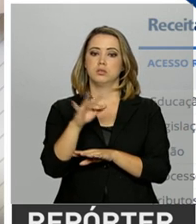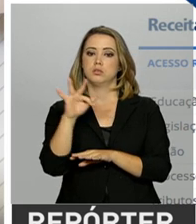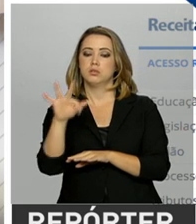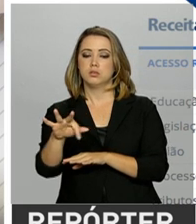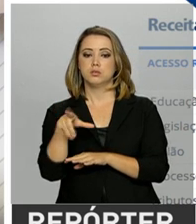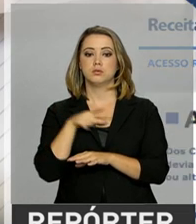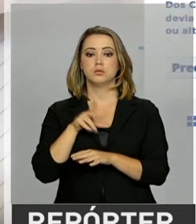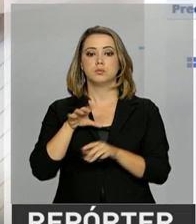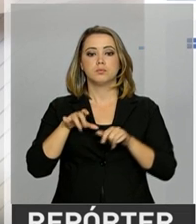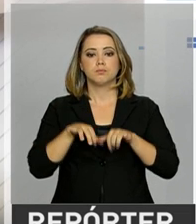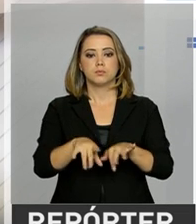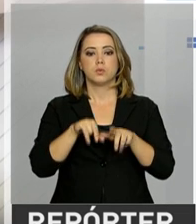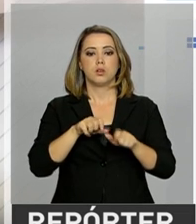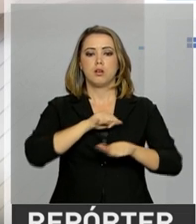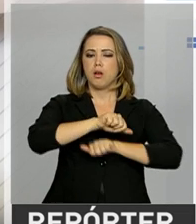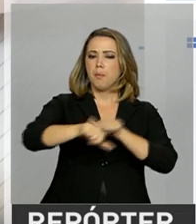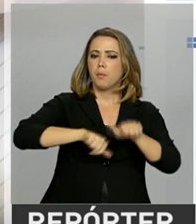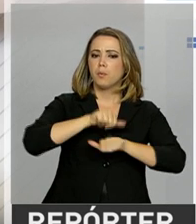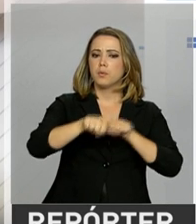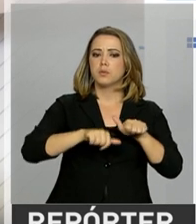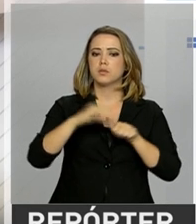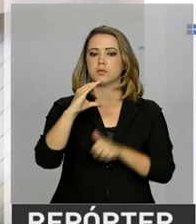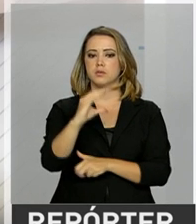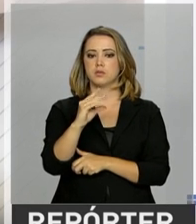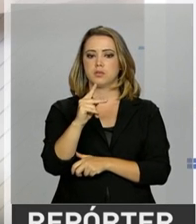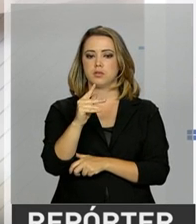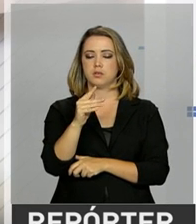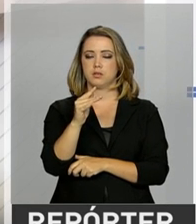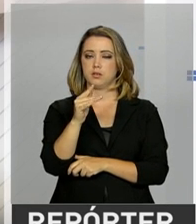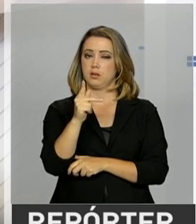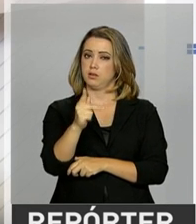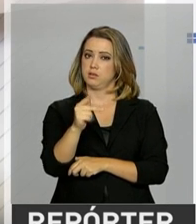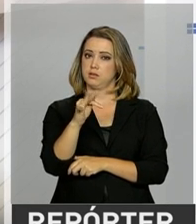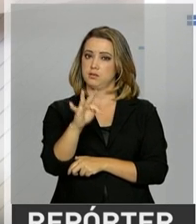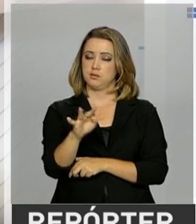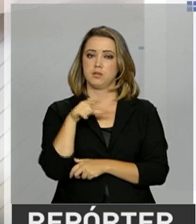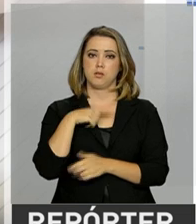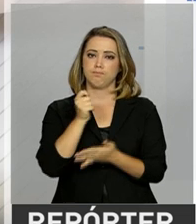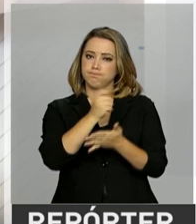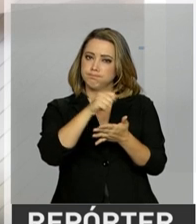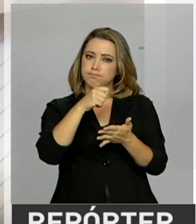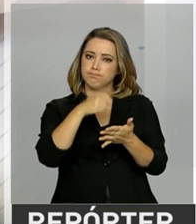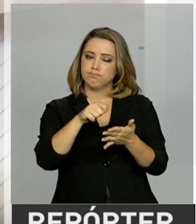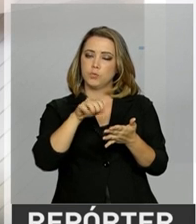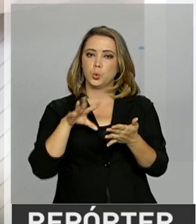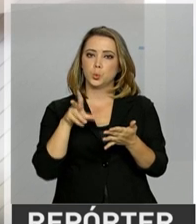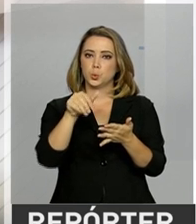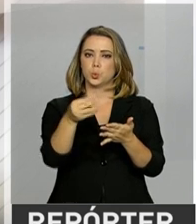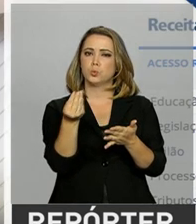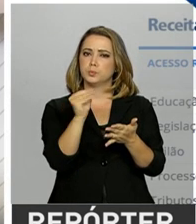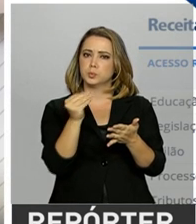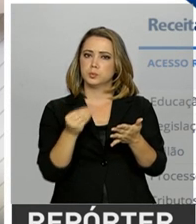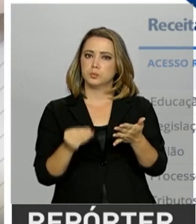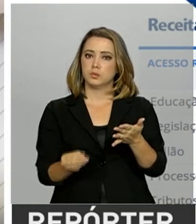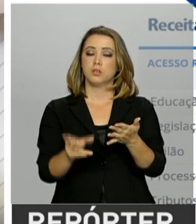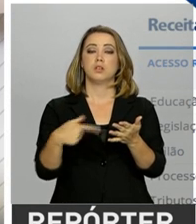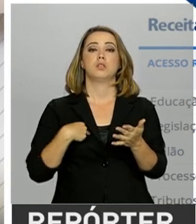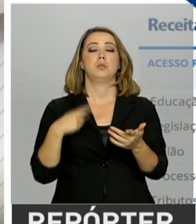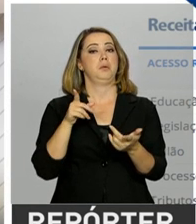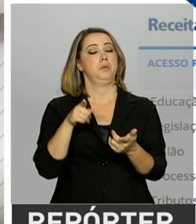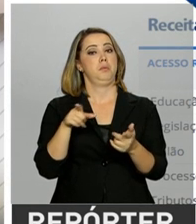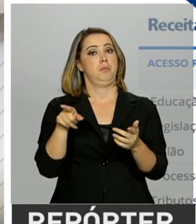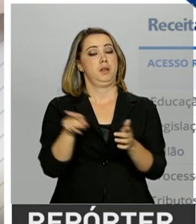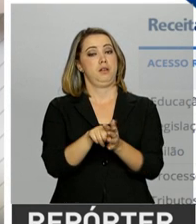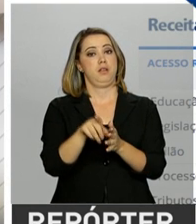Federal clicar em alterar cadastro CPF e preencher os dados do formulário para regularização é